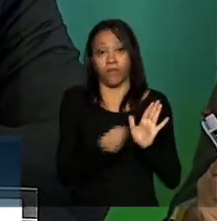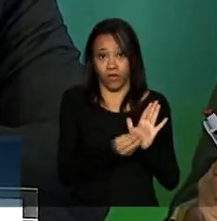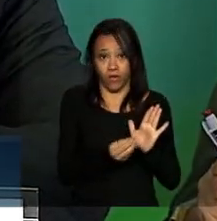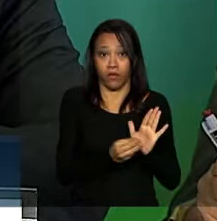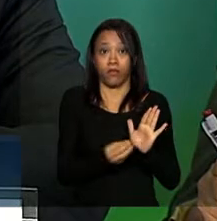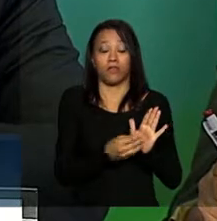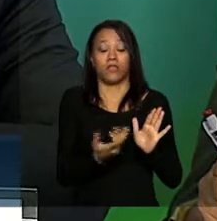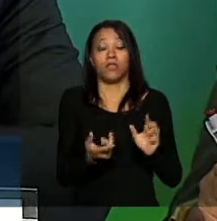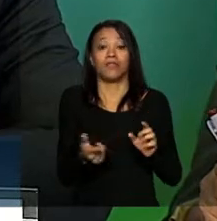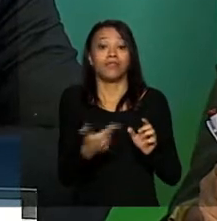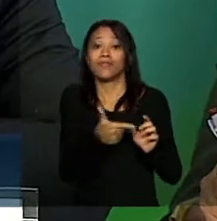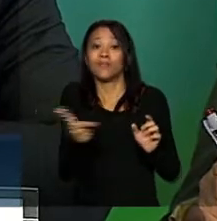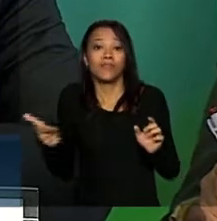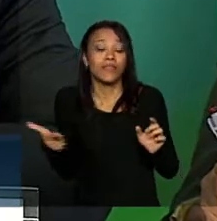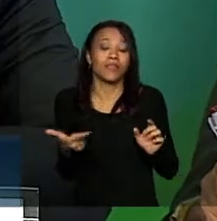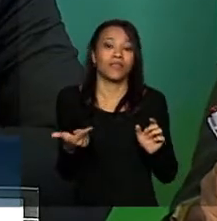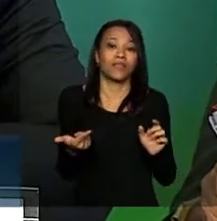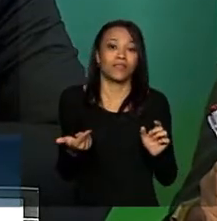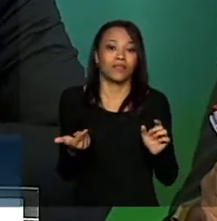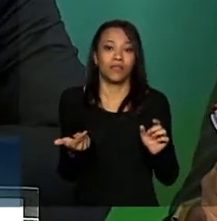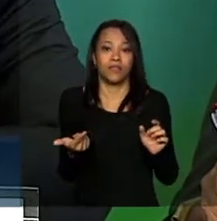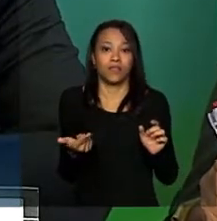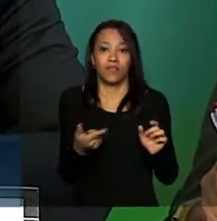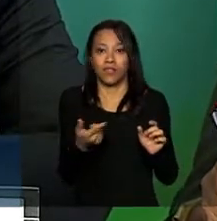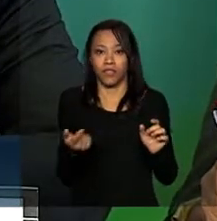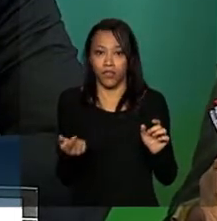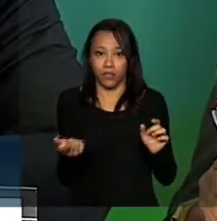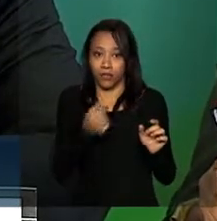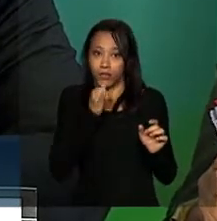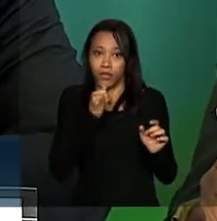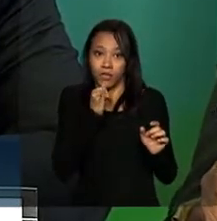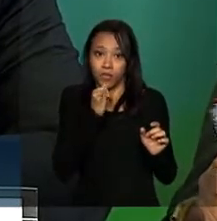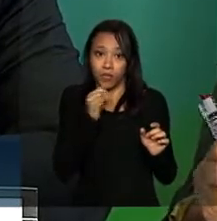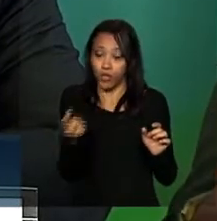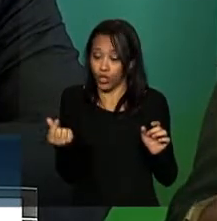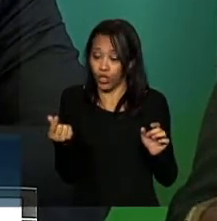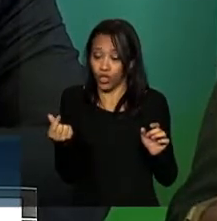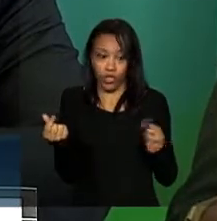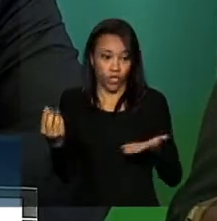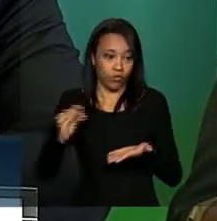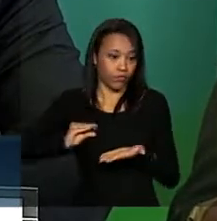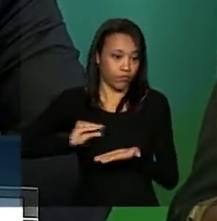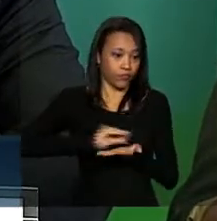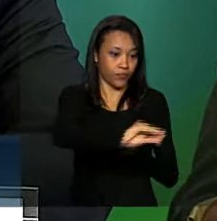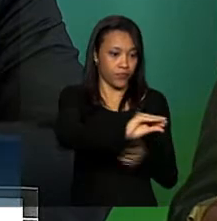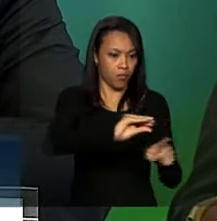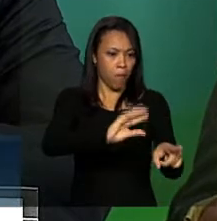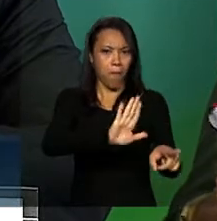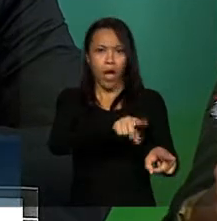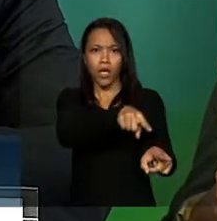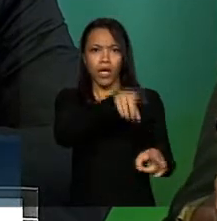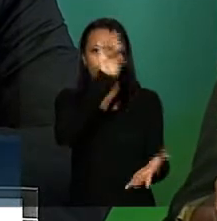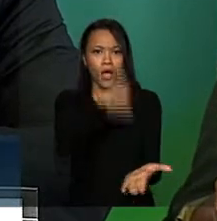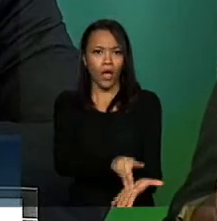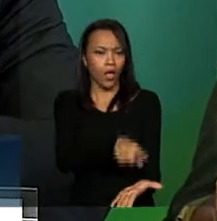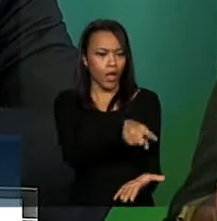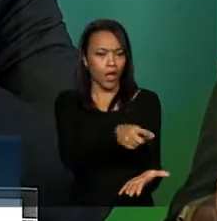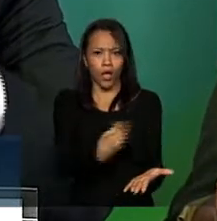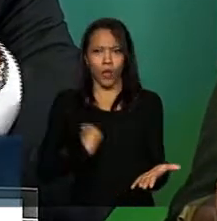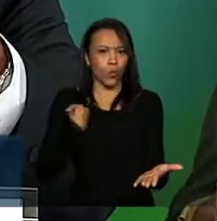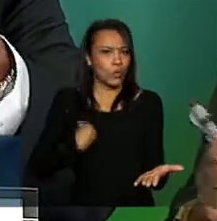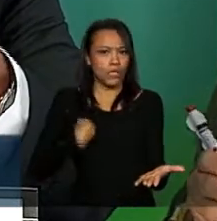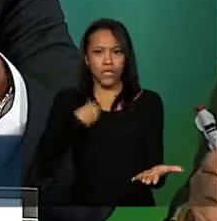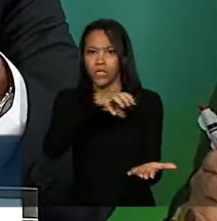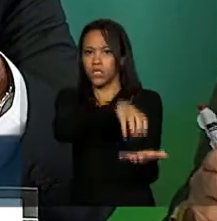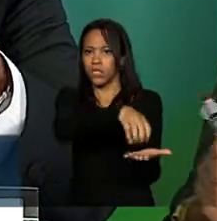Não há recurso previsível, não pode haver recurso vinculado a uma entidade que não existe. Então, não há recursos também assim previsíveis.